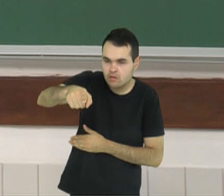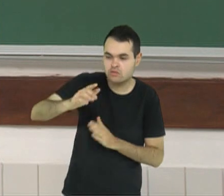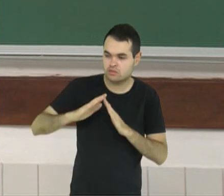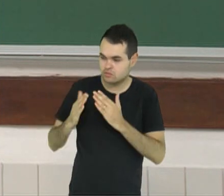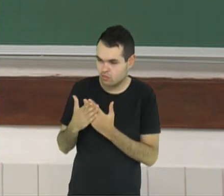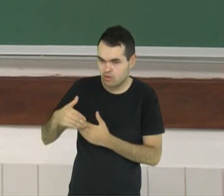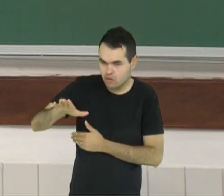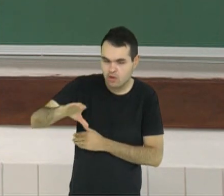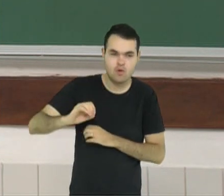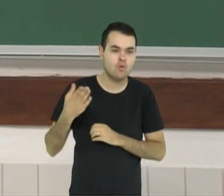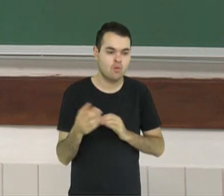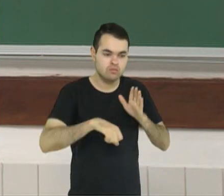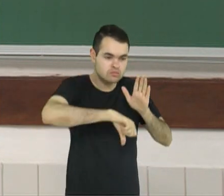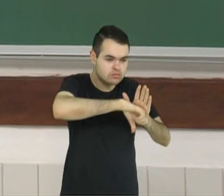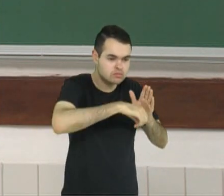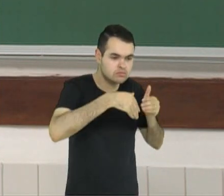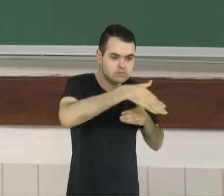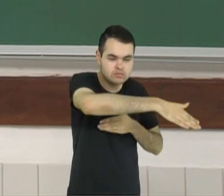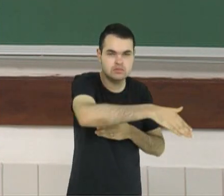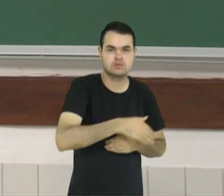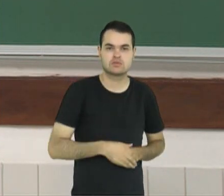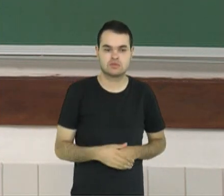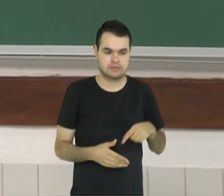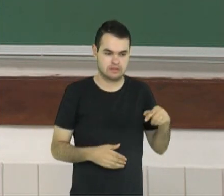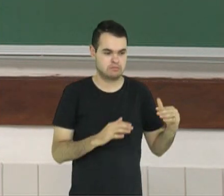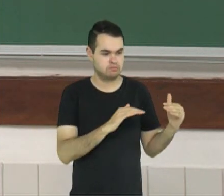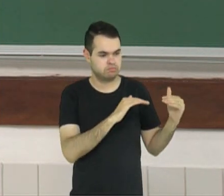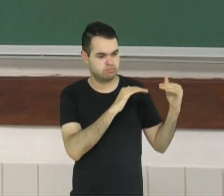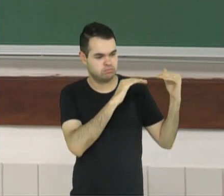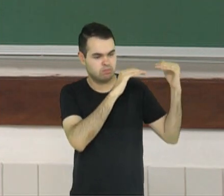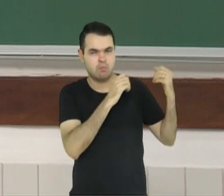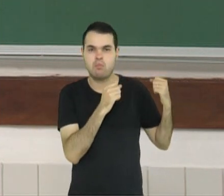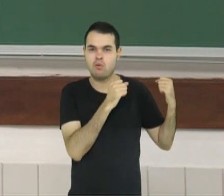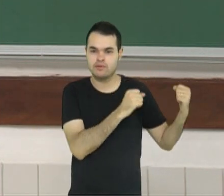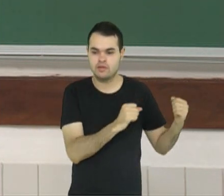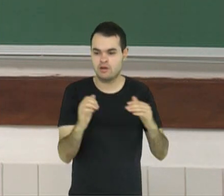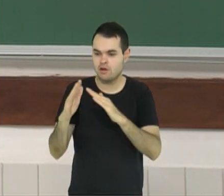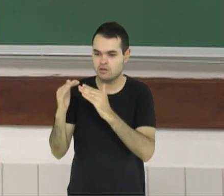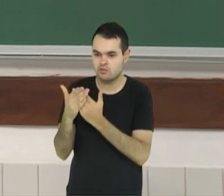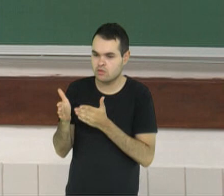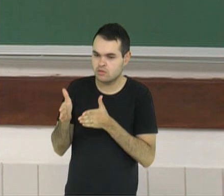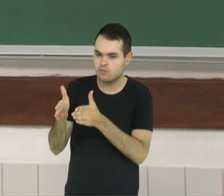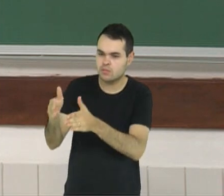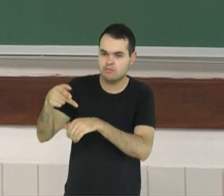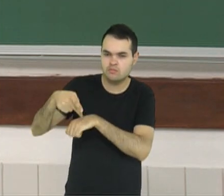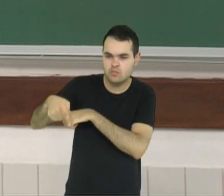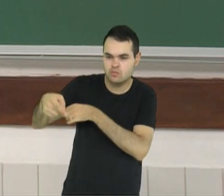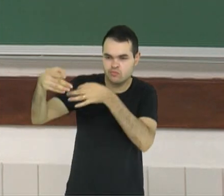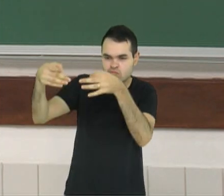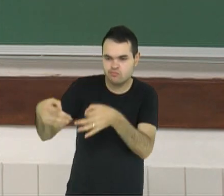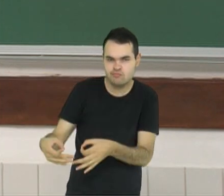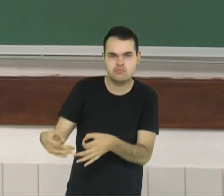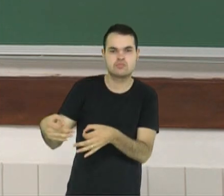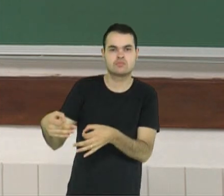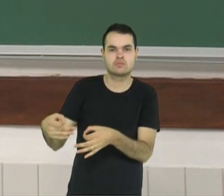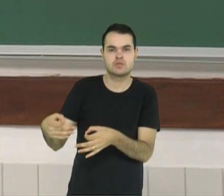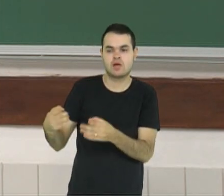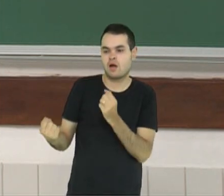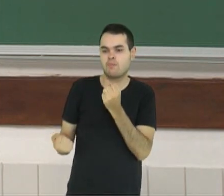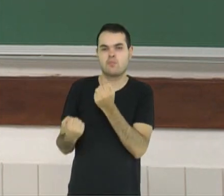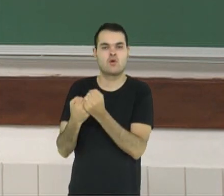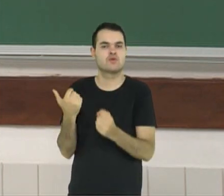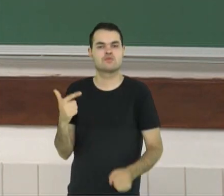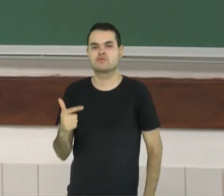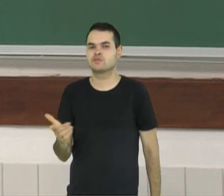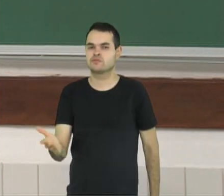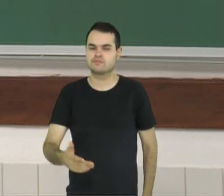A criminalidade fazia o quê? Dava dinheiro, dava status, dava poder. A escola, um caminho duro, sem muito apoio.